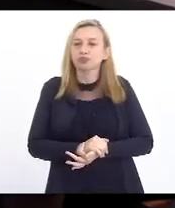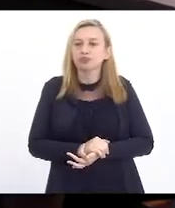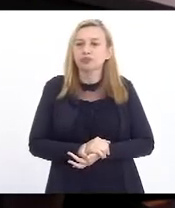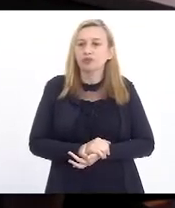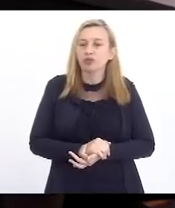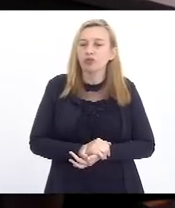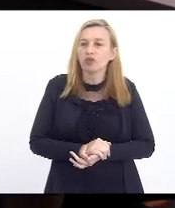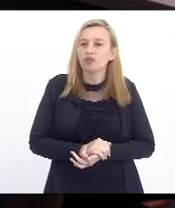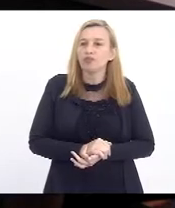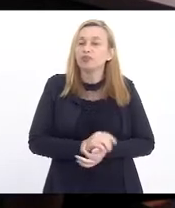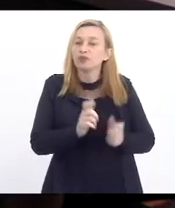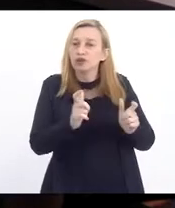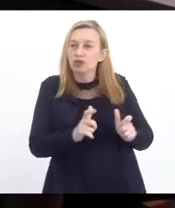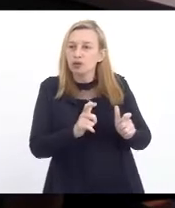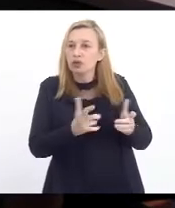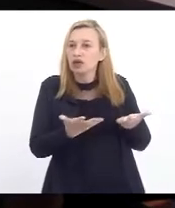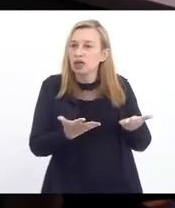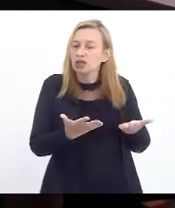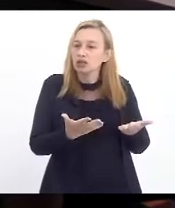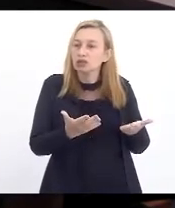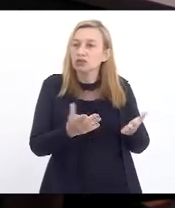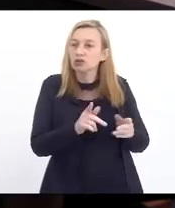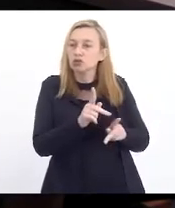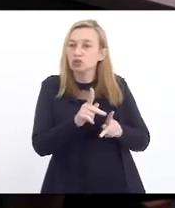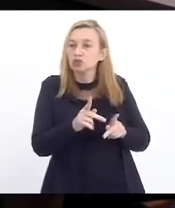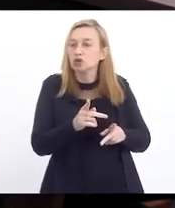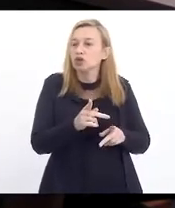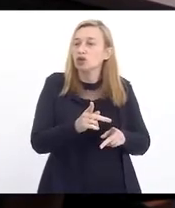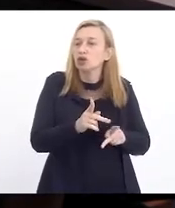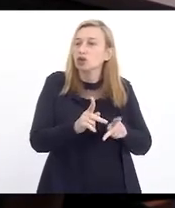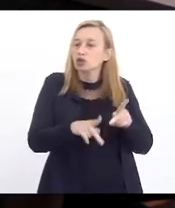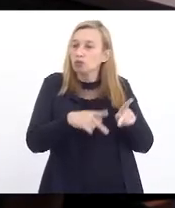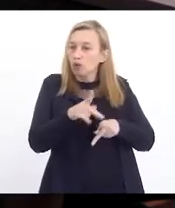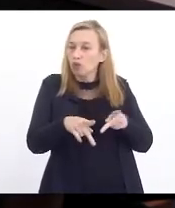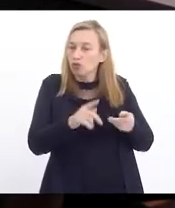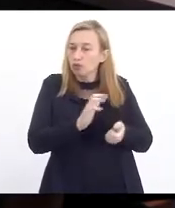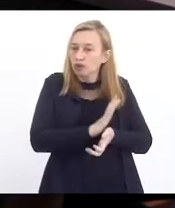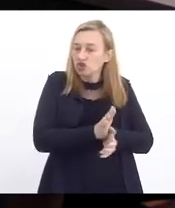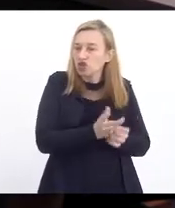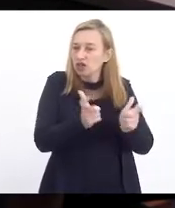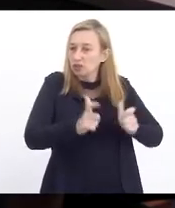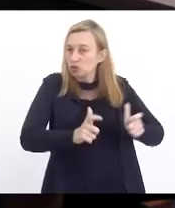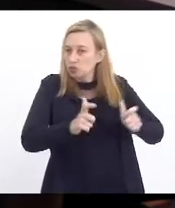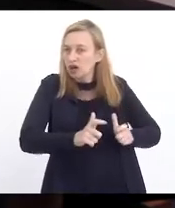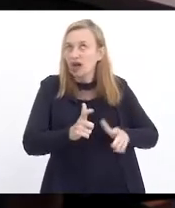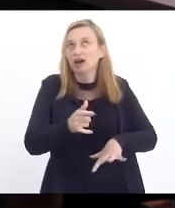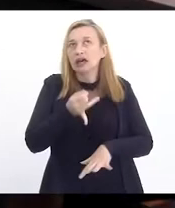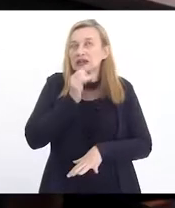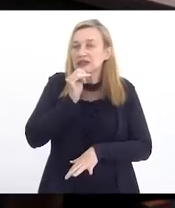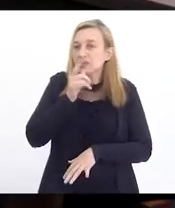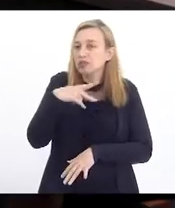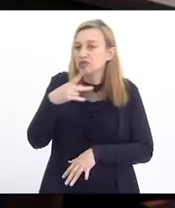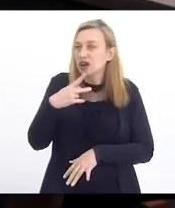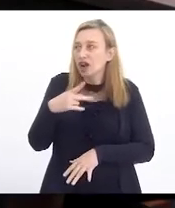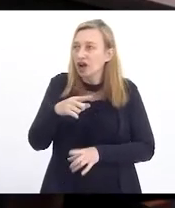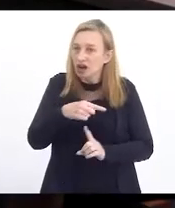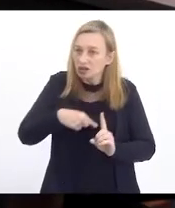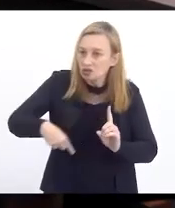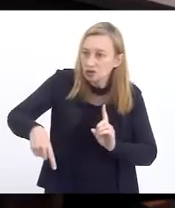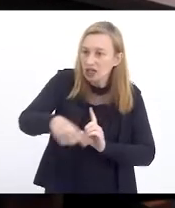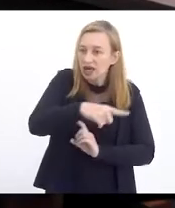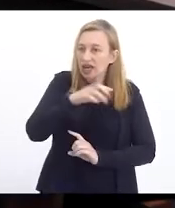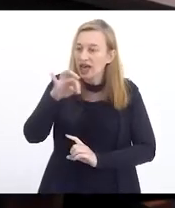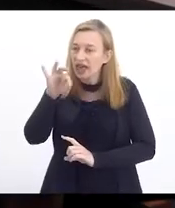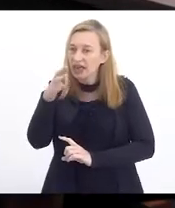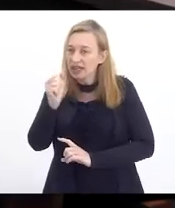os arranjos locais, as populações locais atingidas. E aqui eu queria destacar, por exemplo, que no entorno da Itaguandu